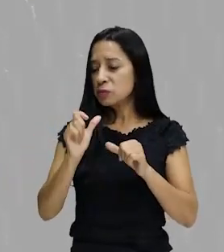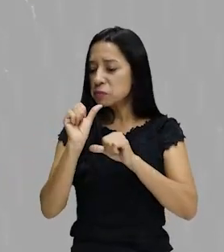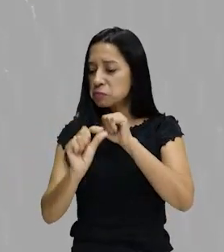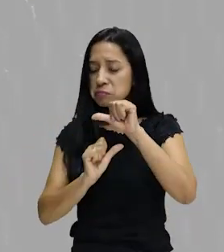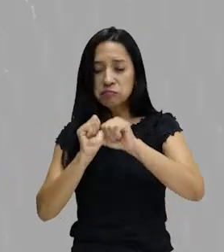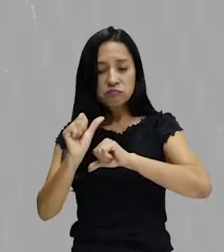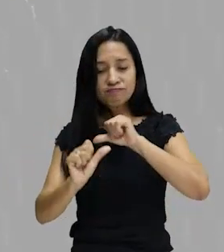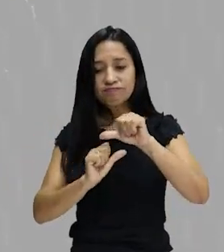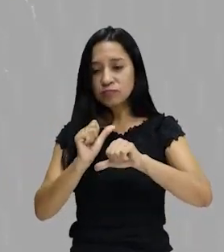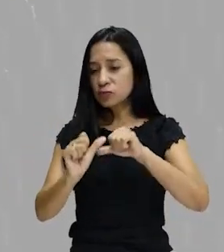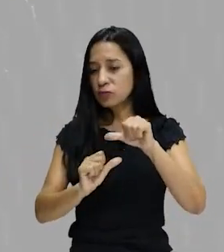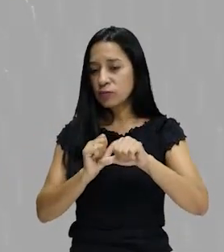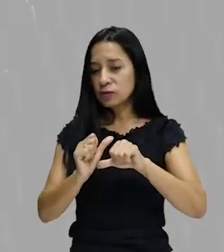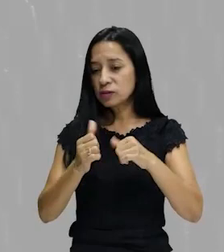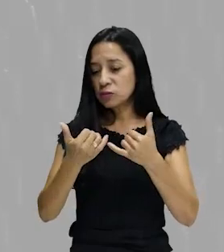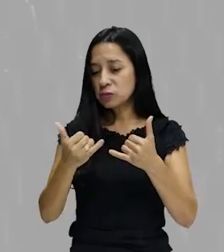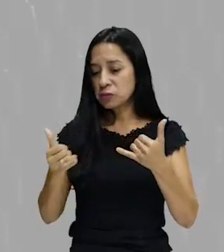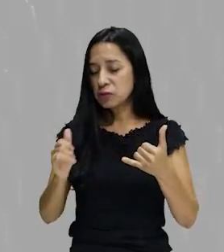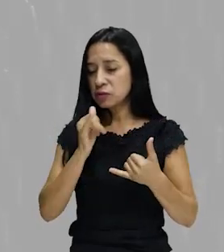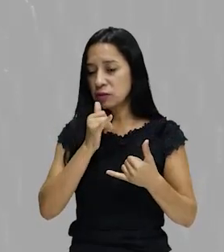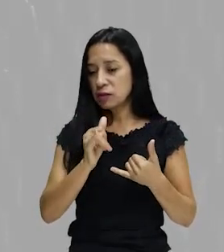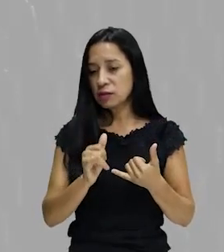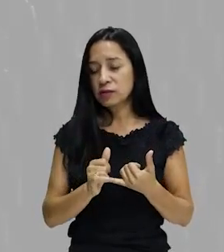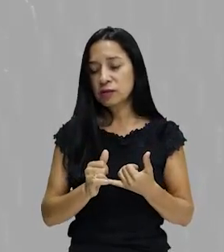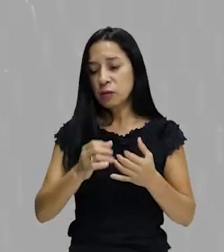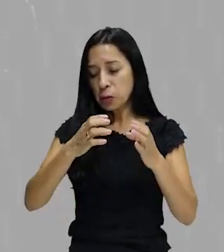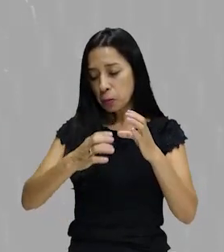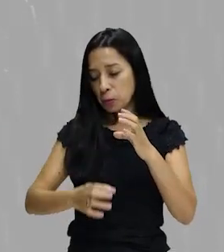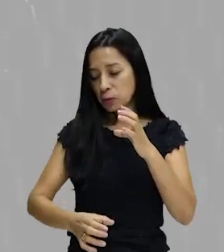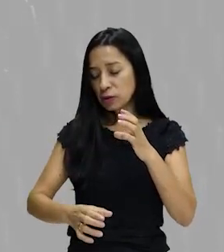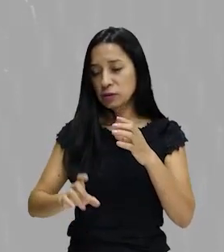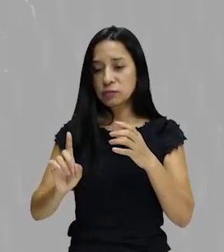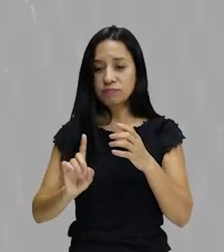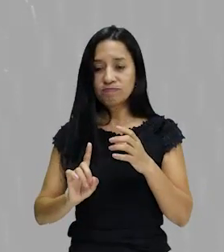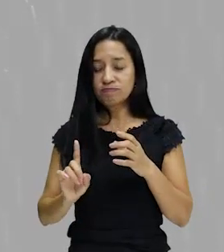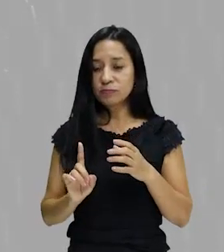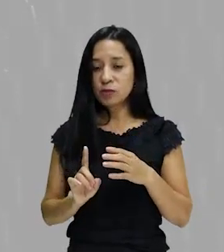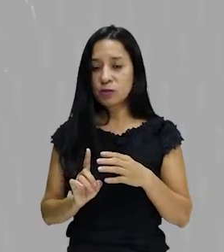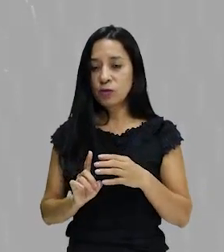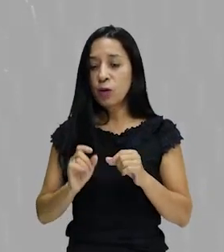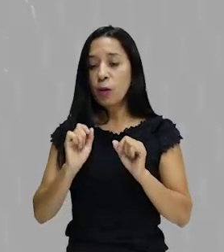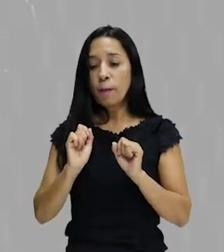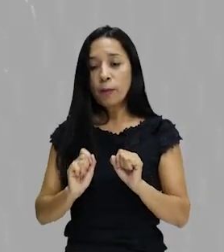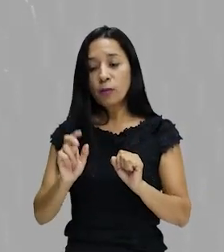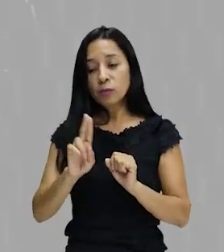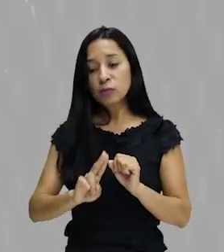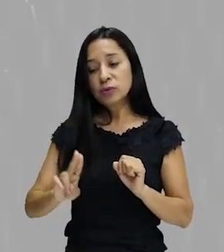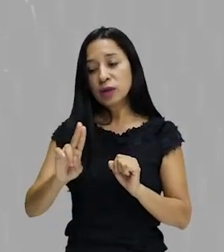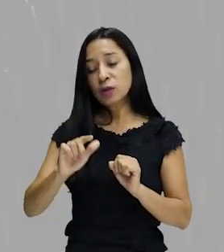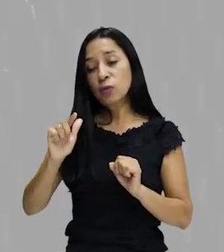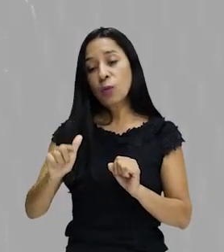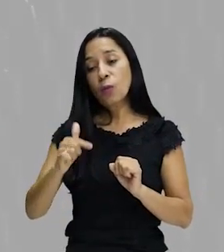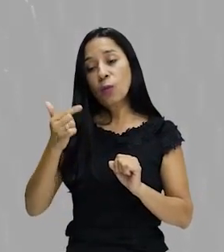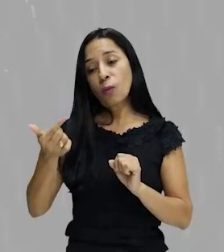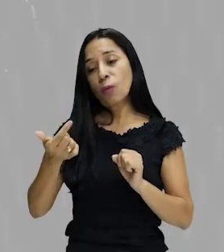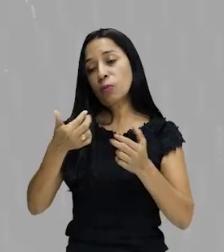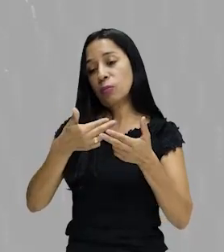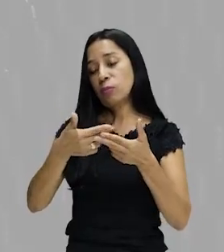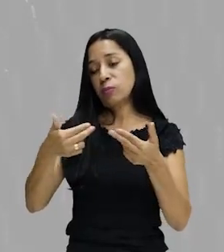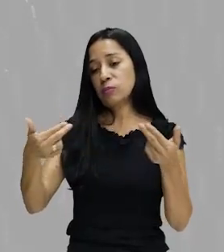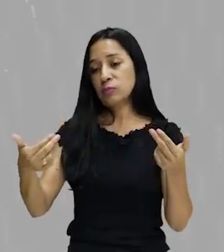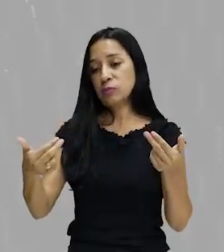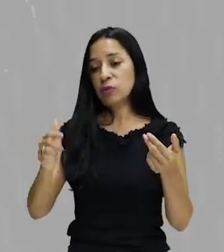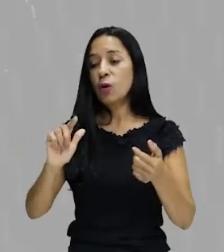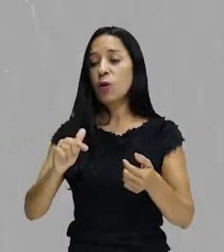motor para se colocar a estaca aí no local. Poderia ser utilizado outro mecanismo, como por